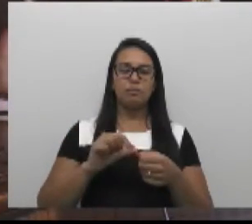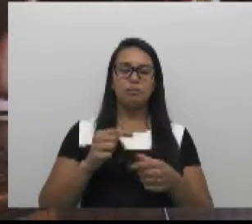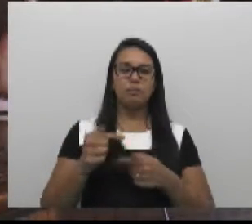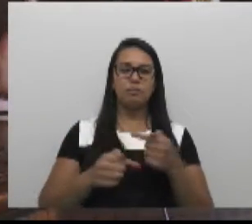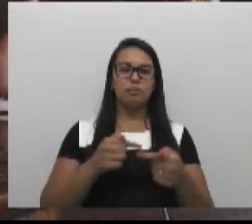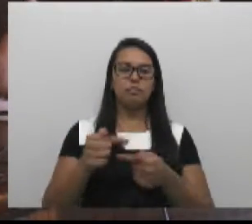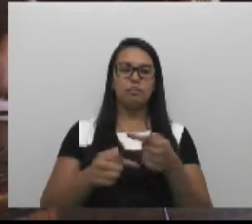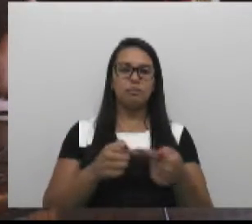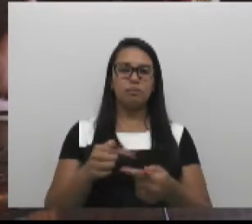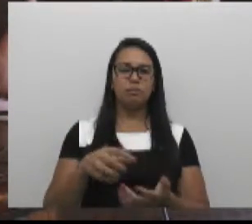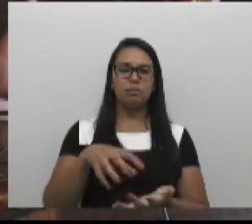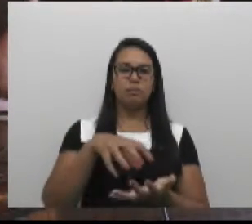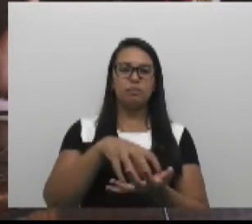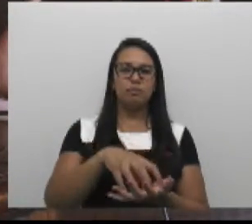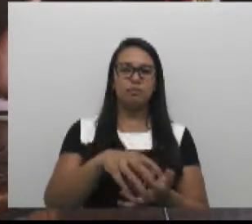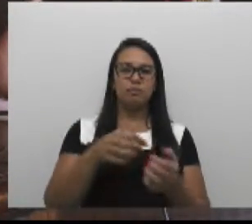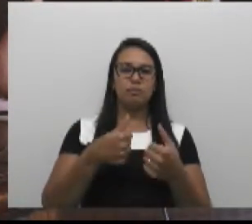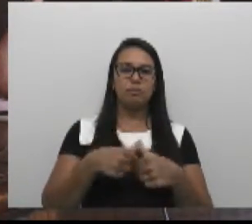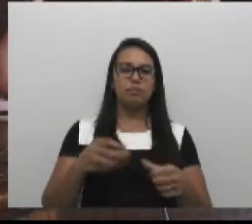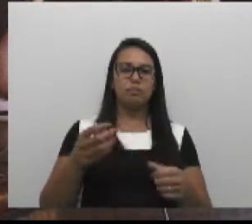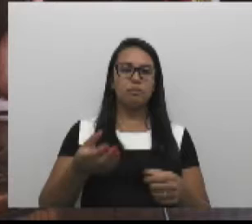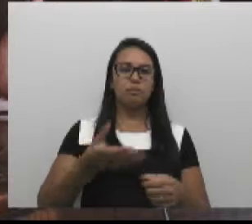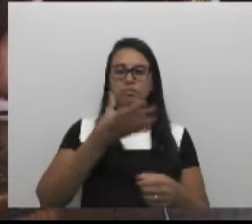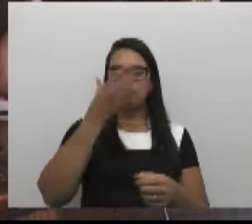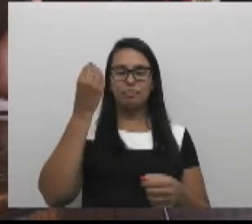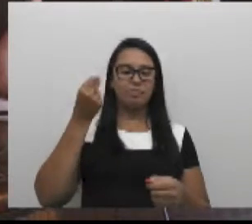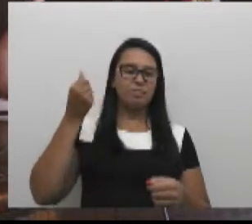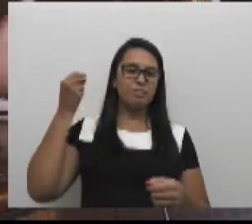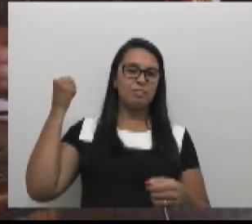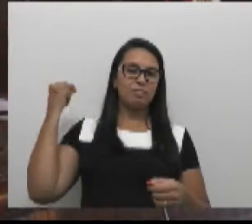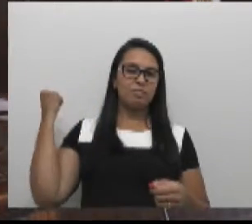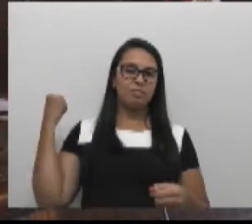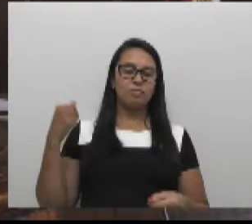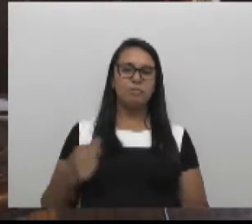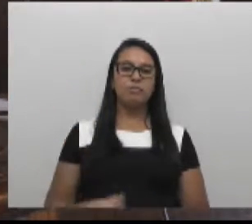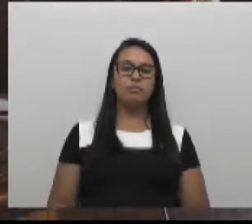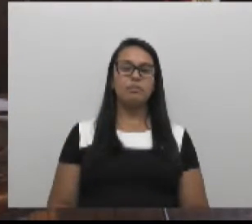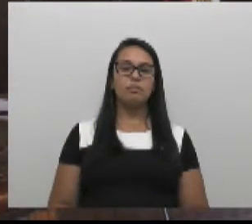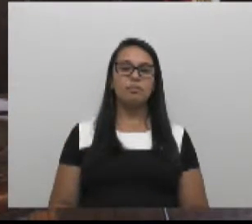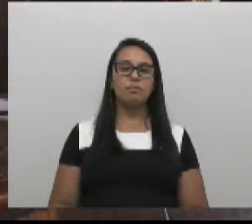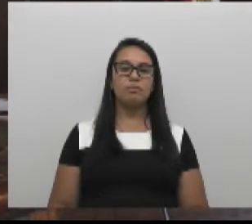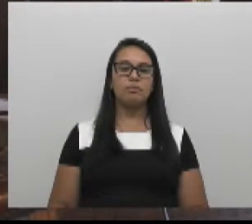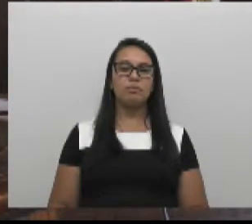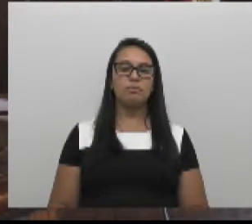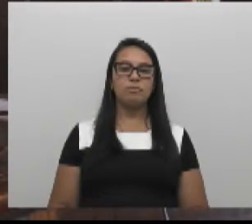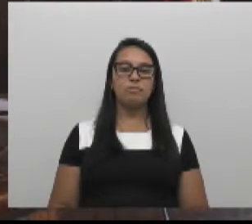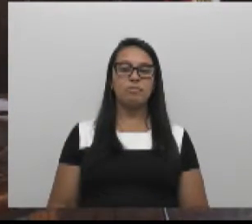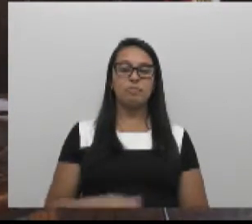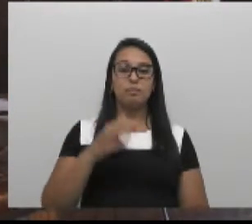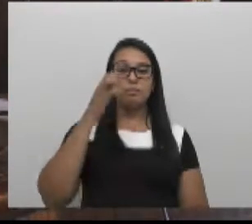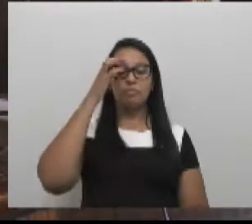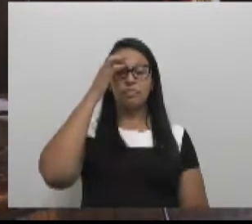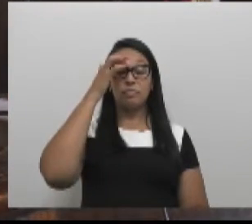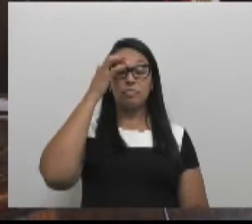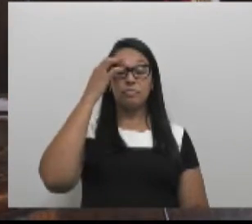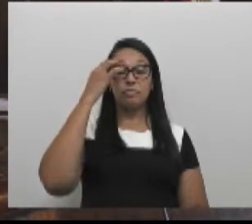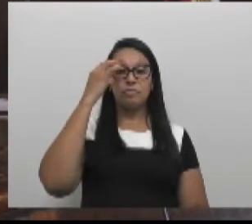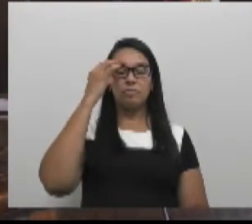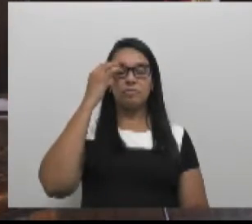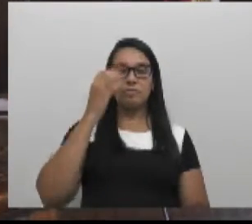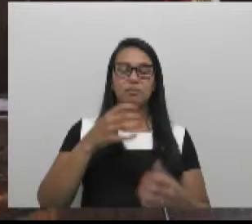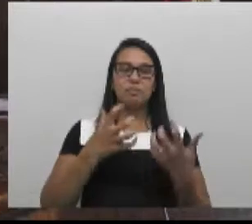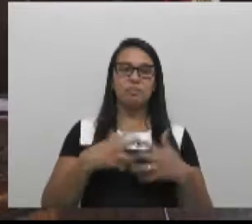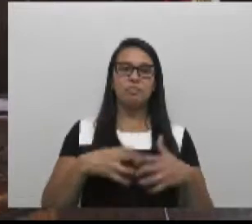ficou obsoleto. Petrópolis hoje conta com uma grande produção rural,